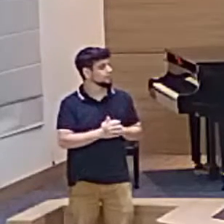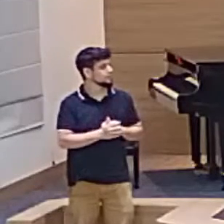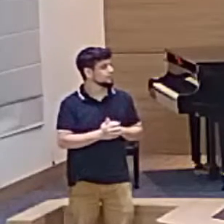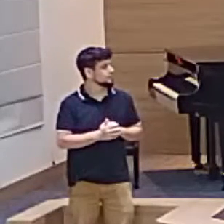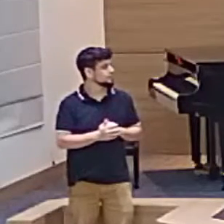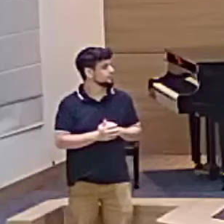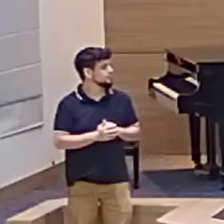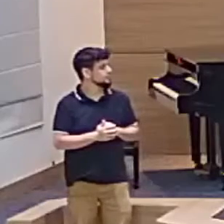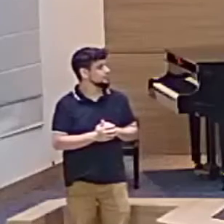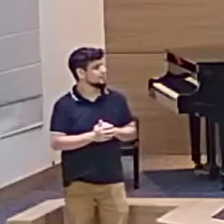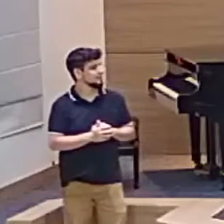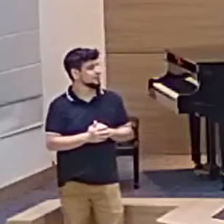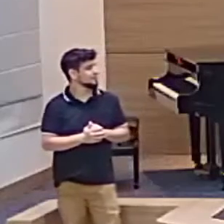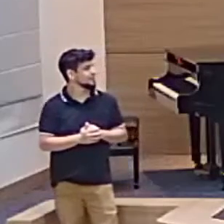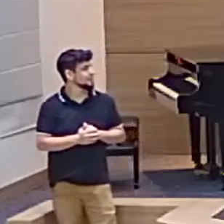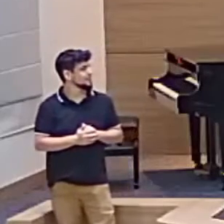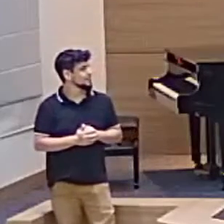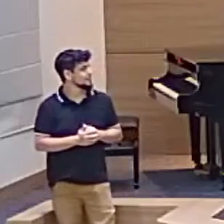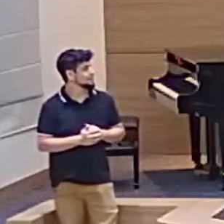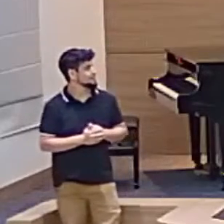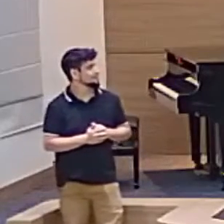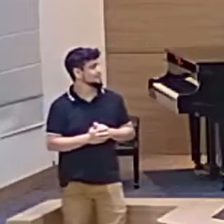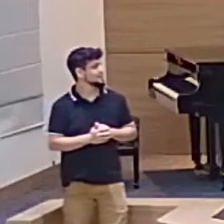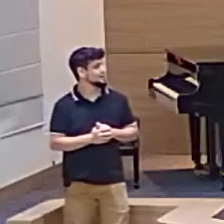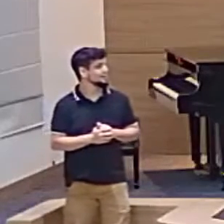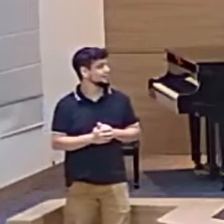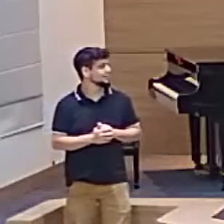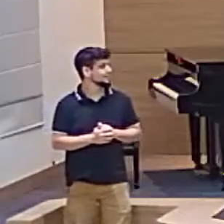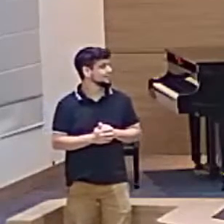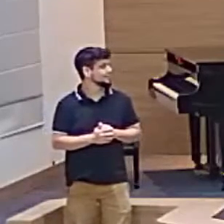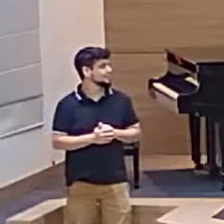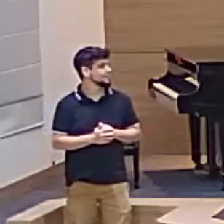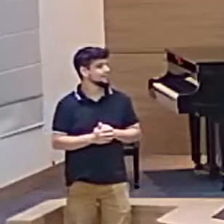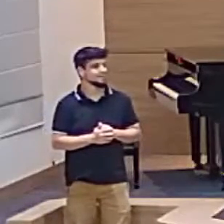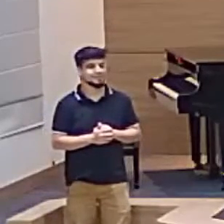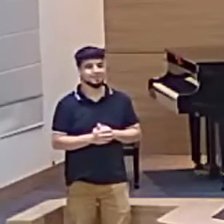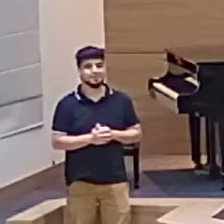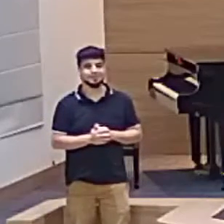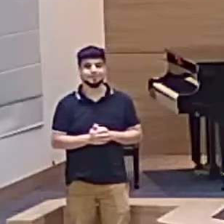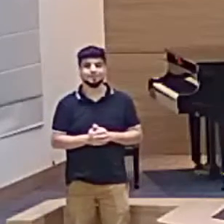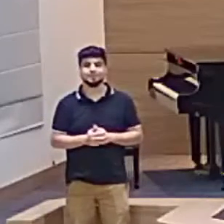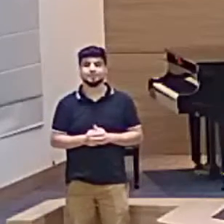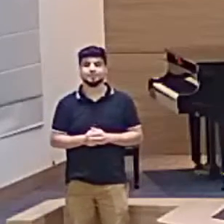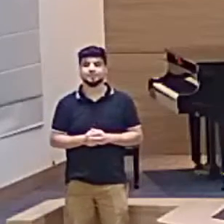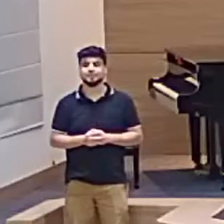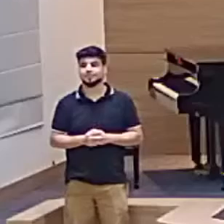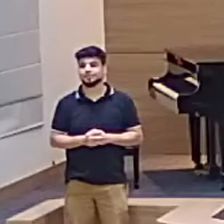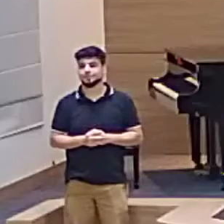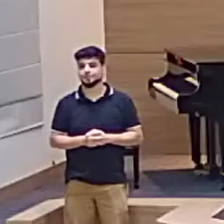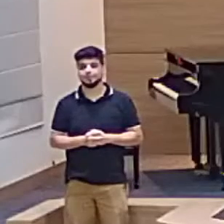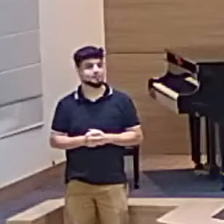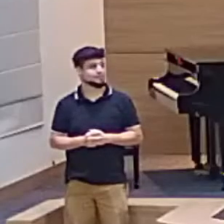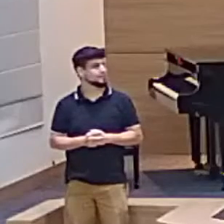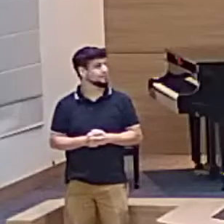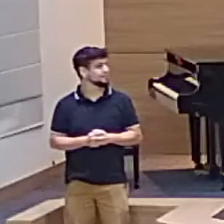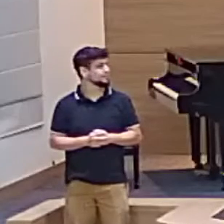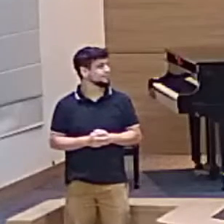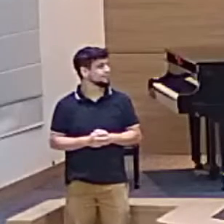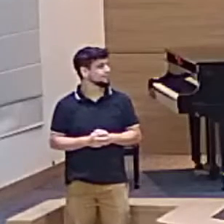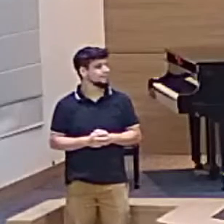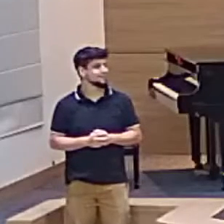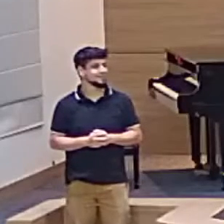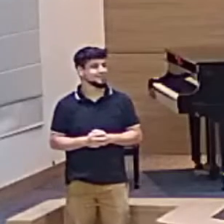aí essa foto linda olha aí que E aí Eu também quero sair na foto né